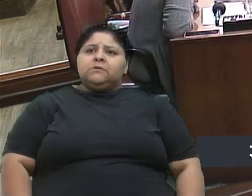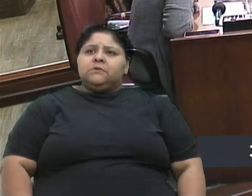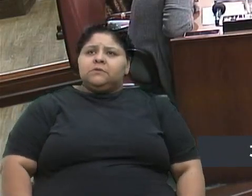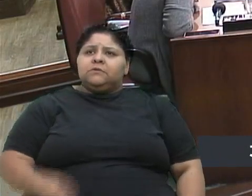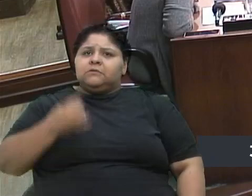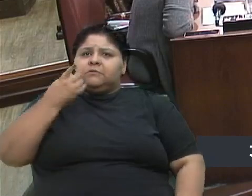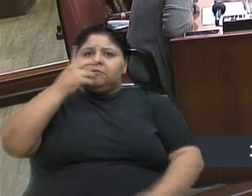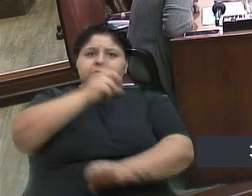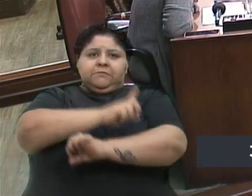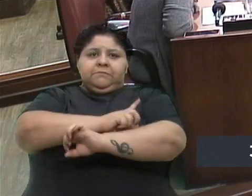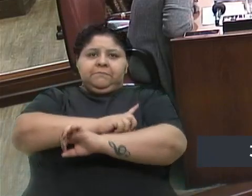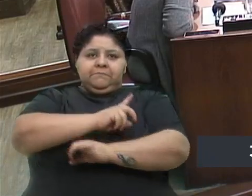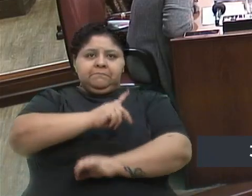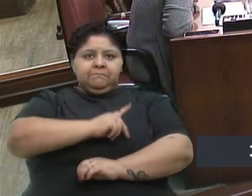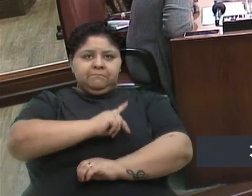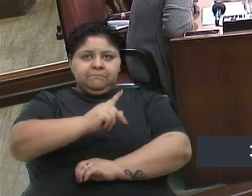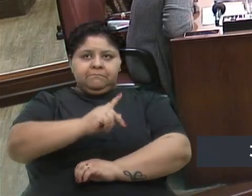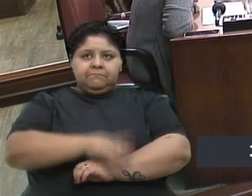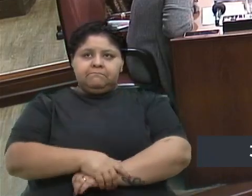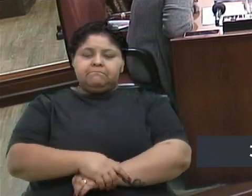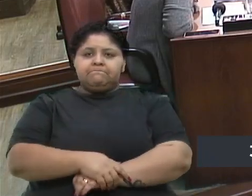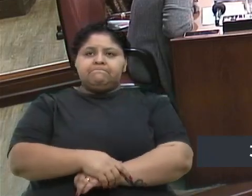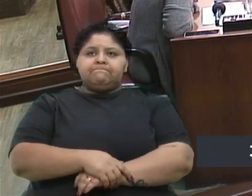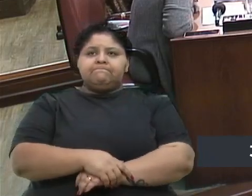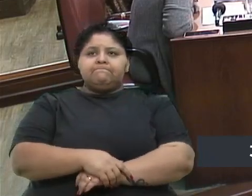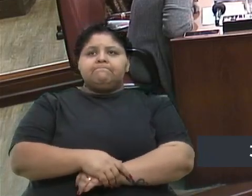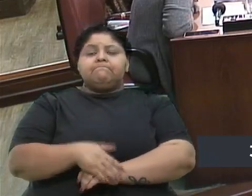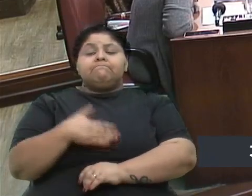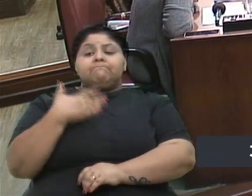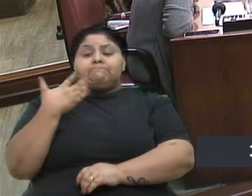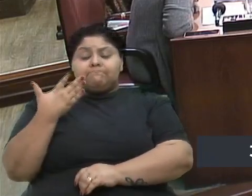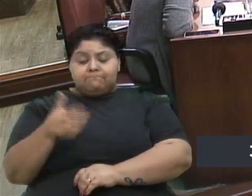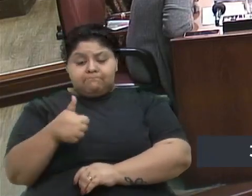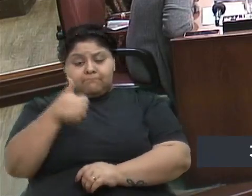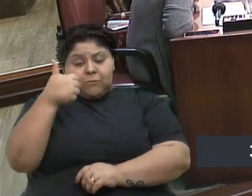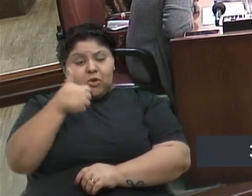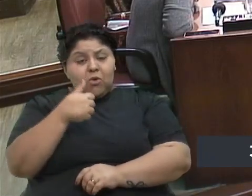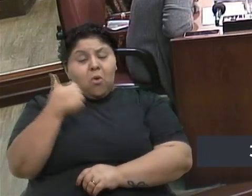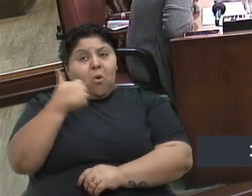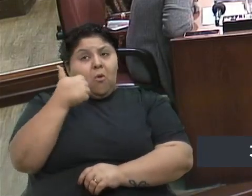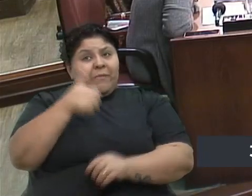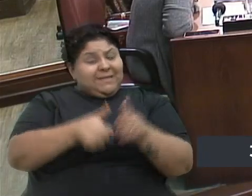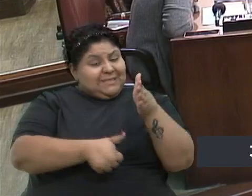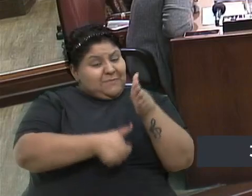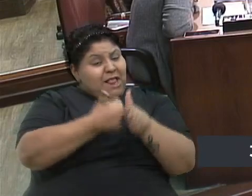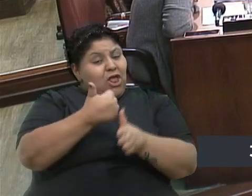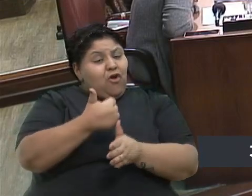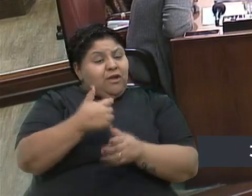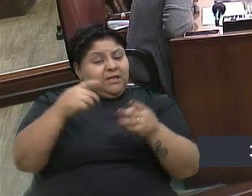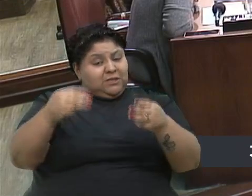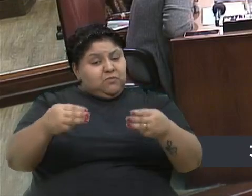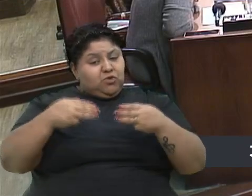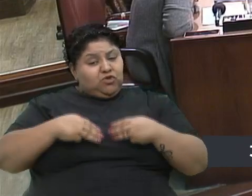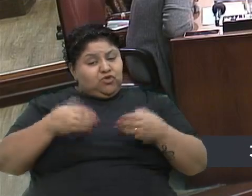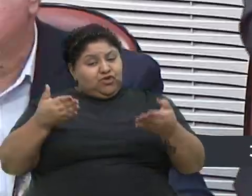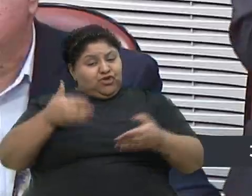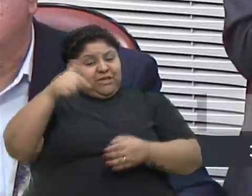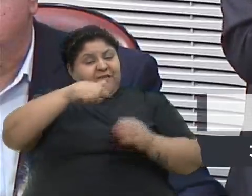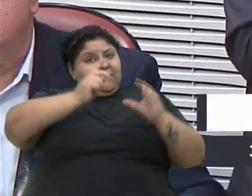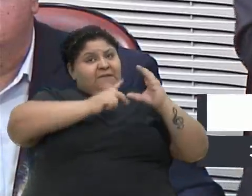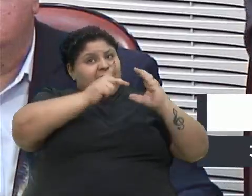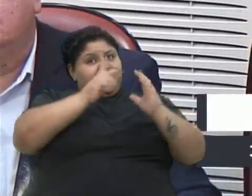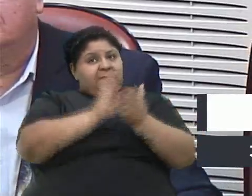Bom dia, presidente. Olha, uma das melhores moções que já esteve aqui nessa casa, e é muito